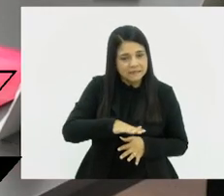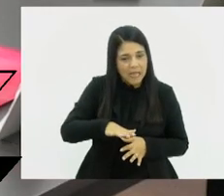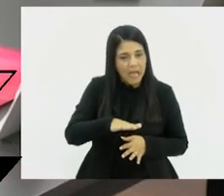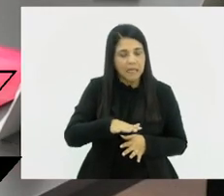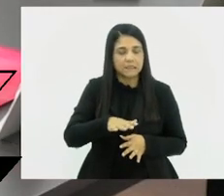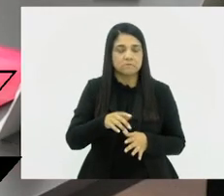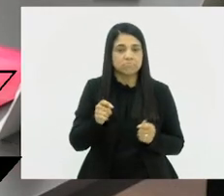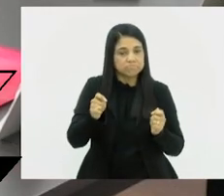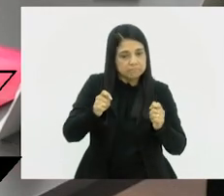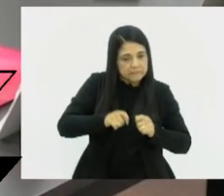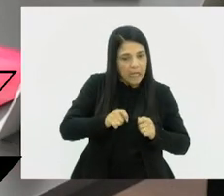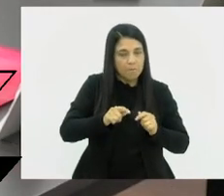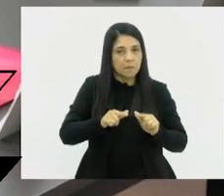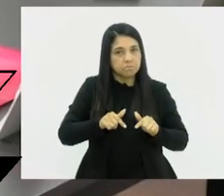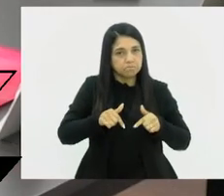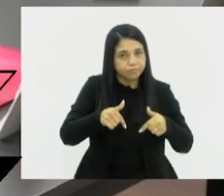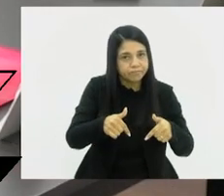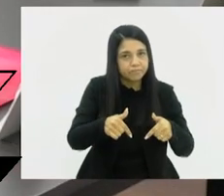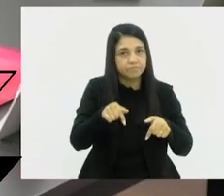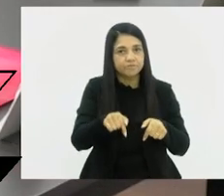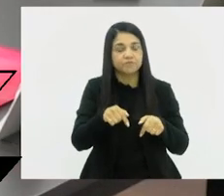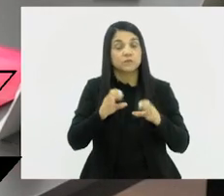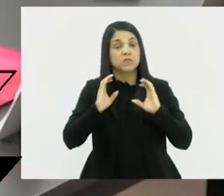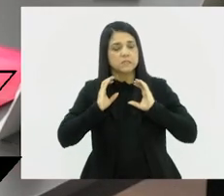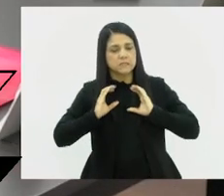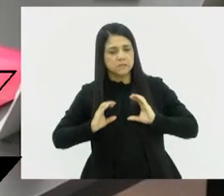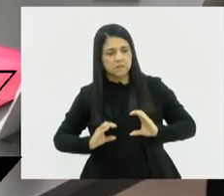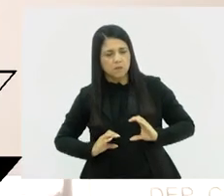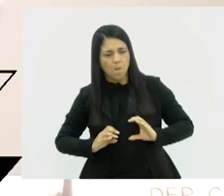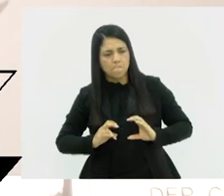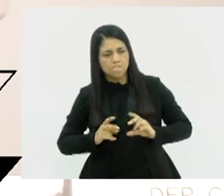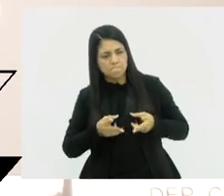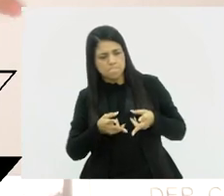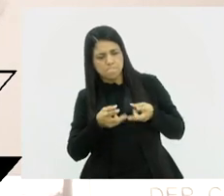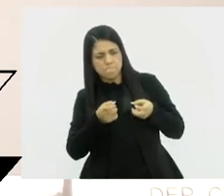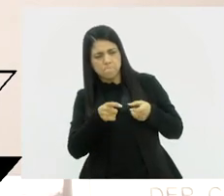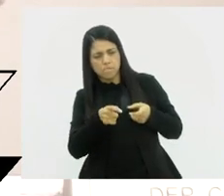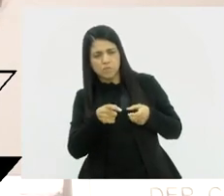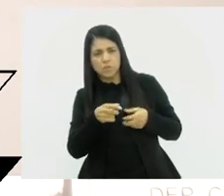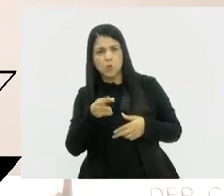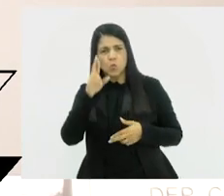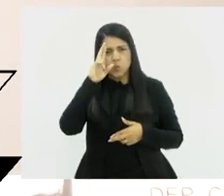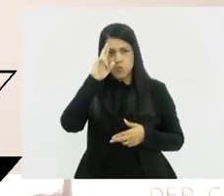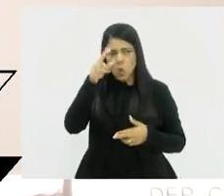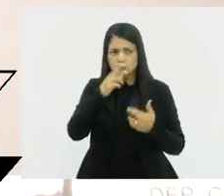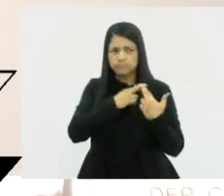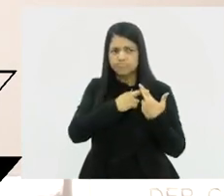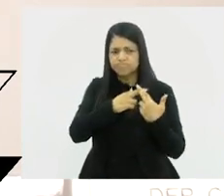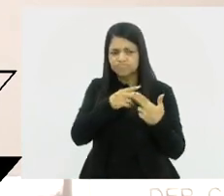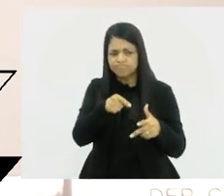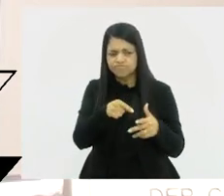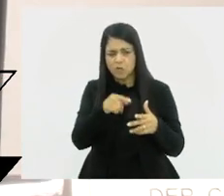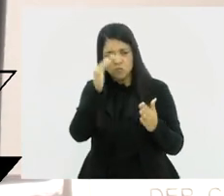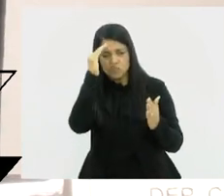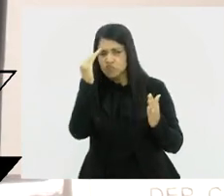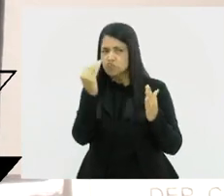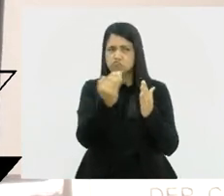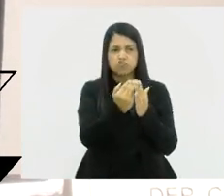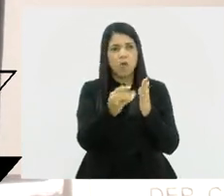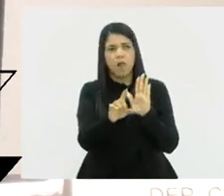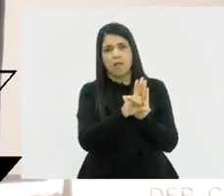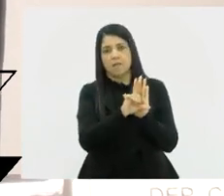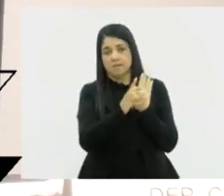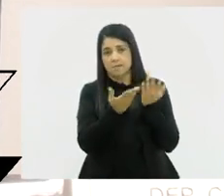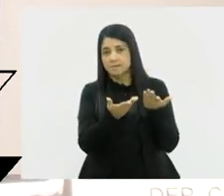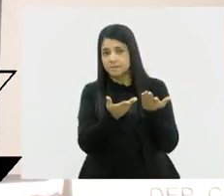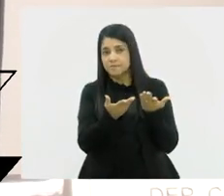atuar. Então, o cidadão viu o dono ou tutor com o cão descumprindo o que a lei diz.